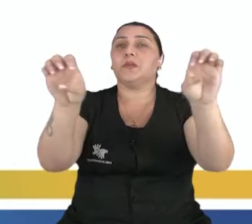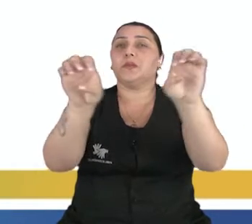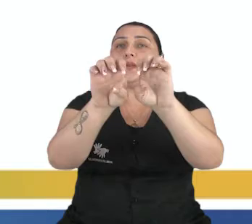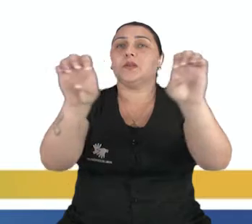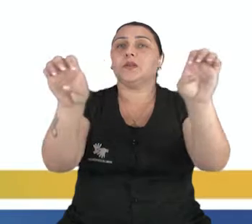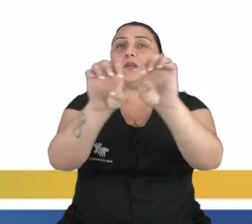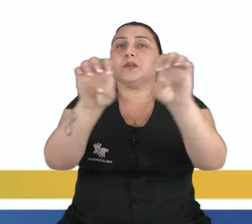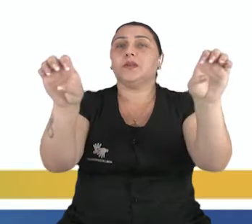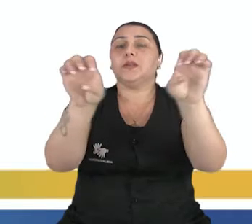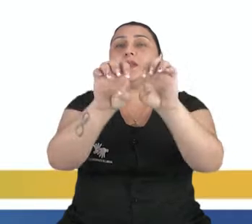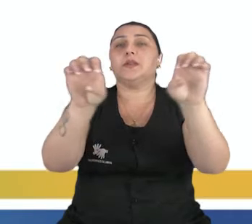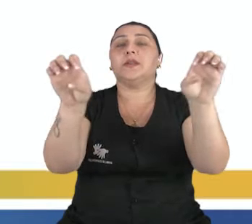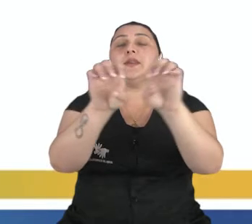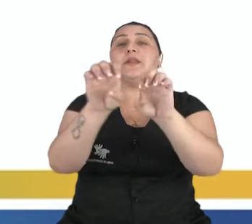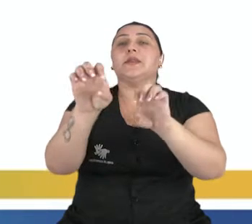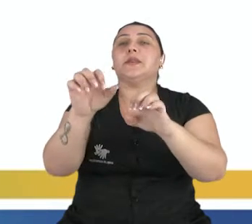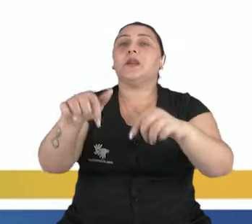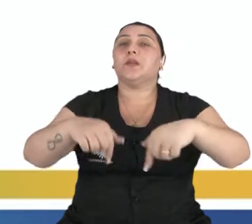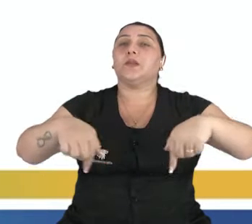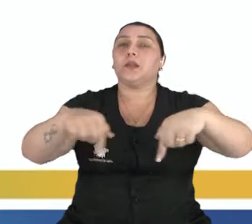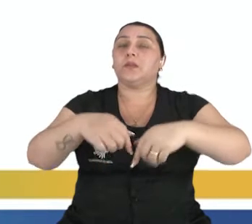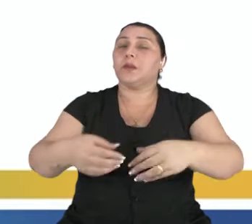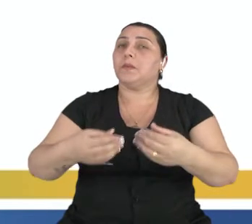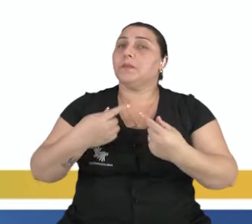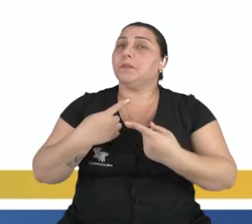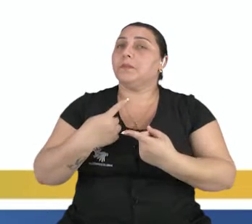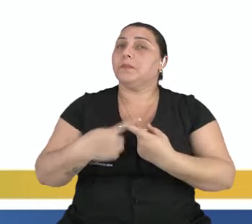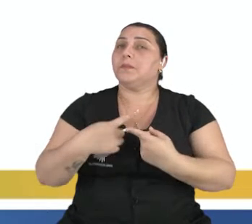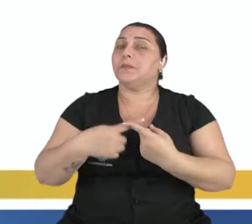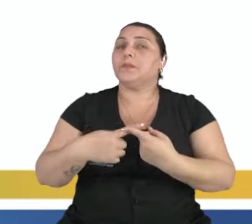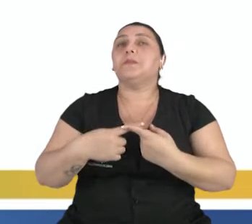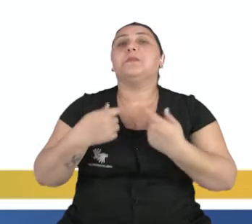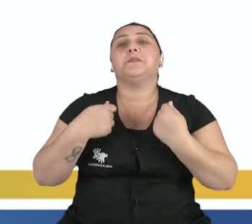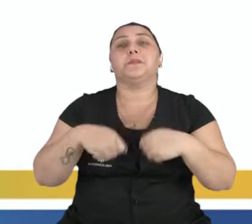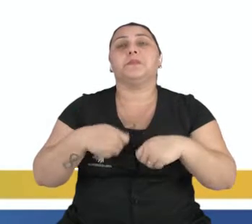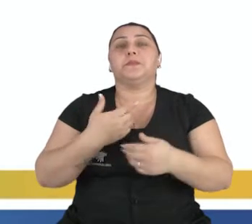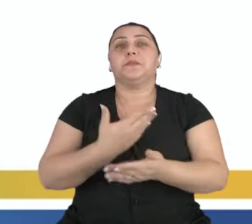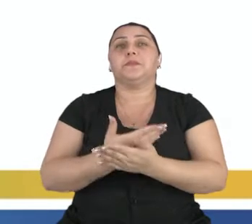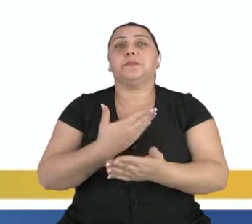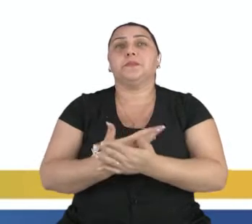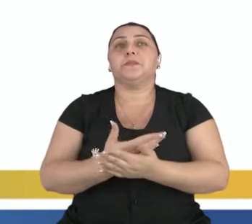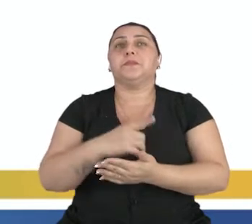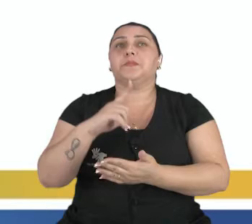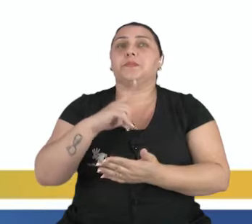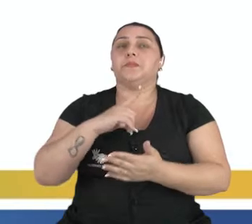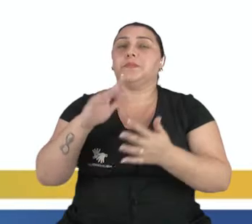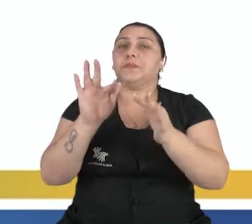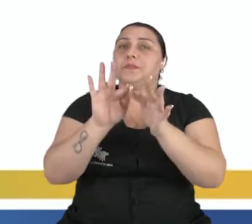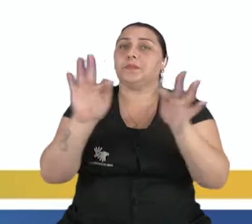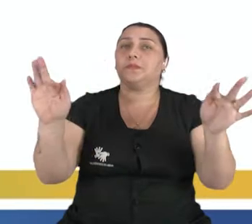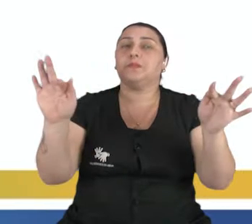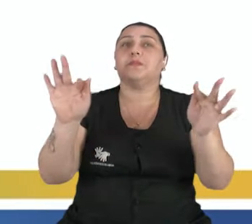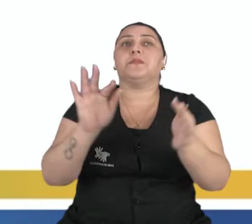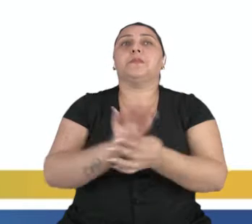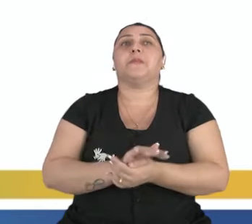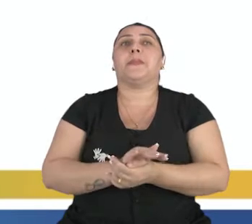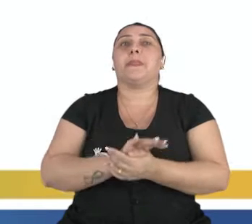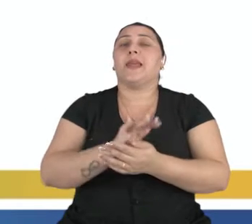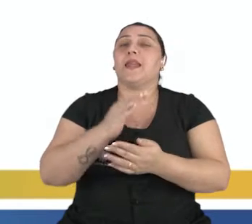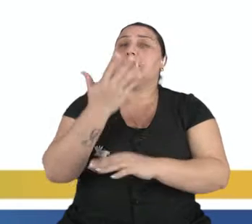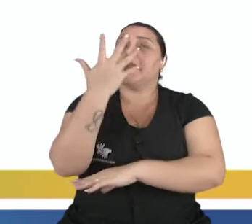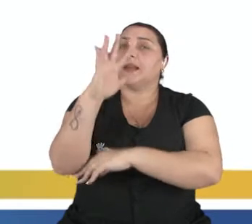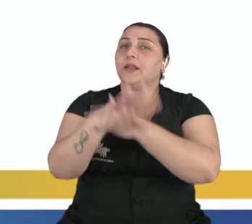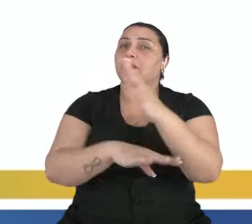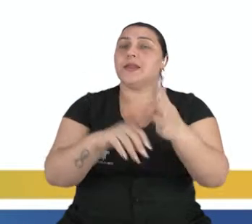né? Por que é necessário estudar balanceamento, né? Existe uma frase de Lavoisier que diz que